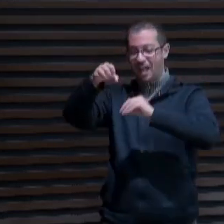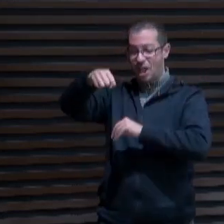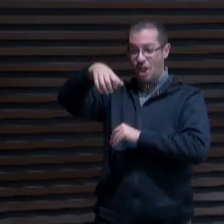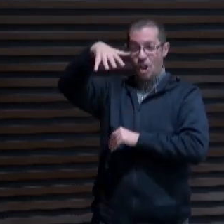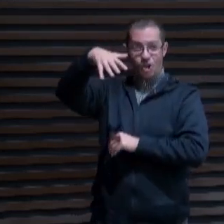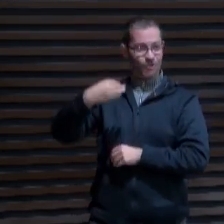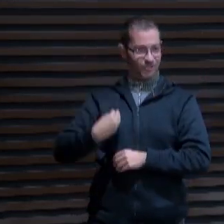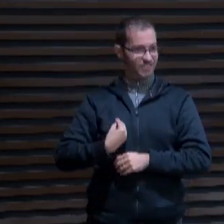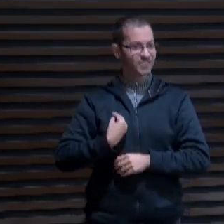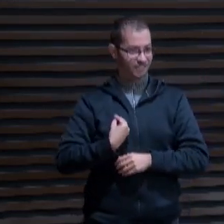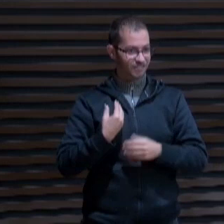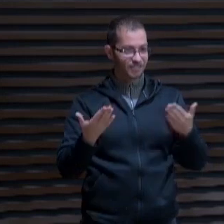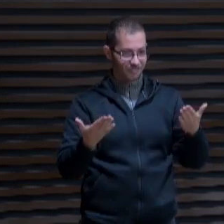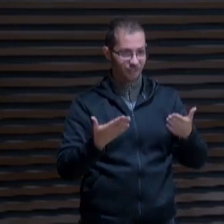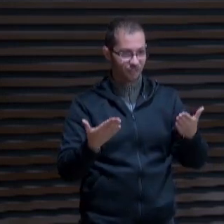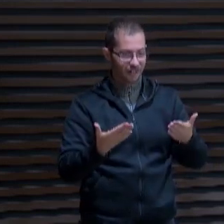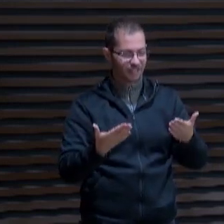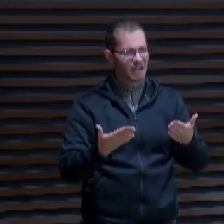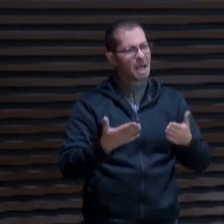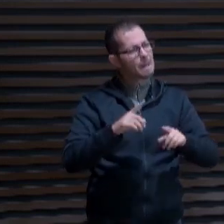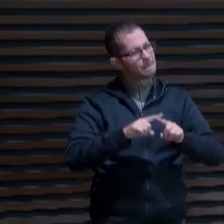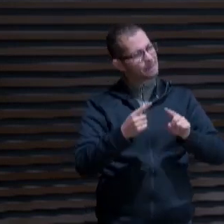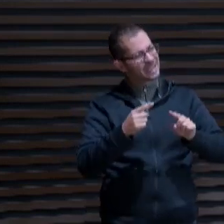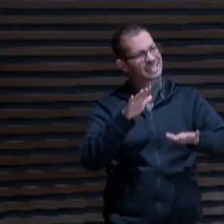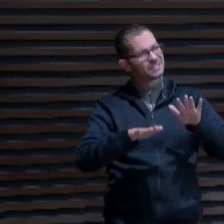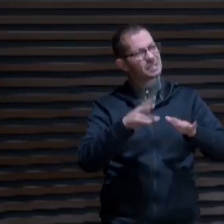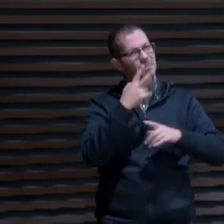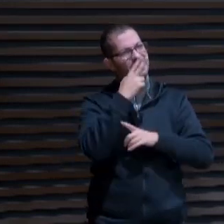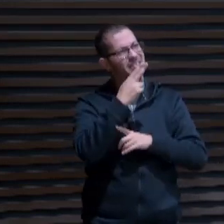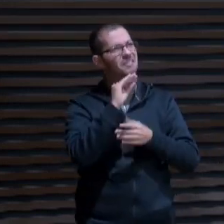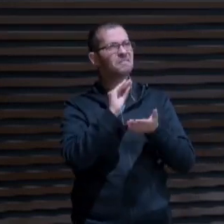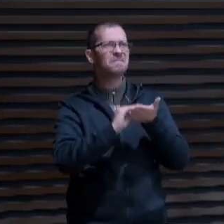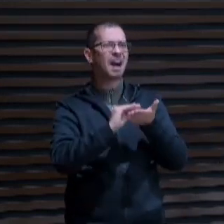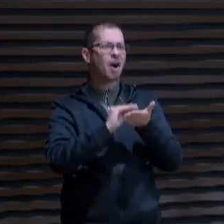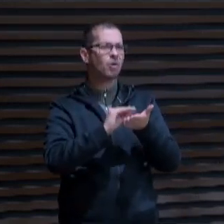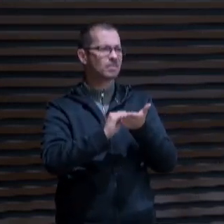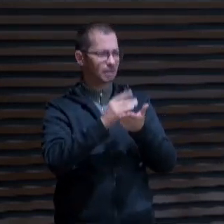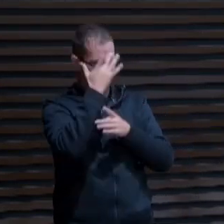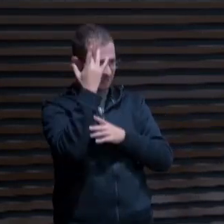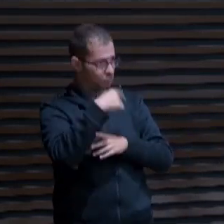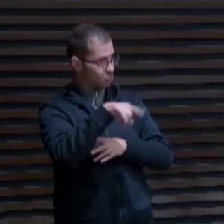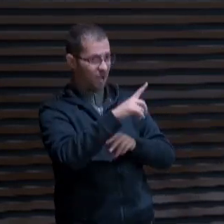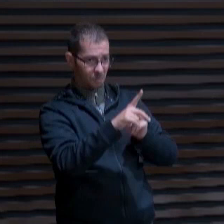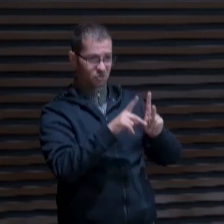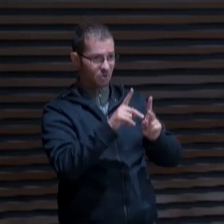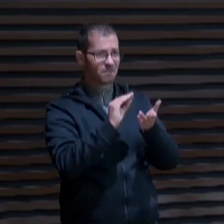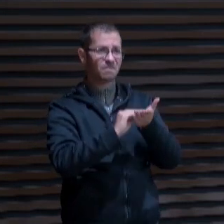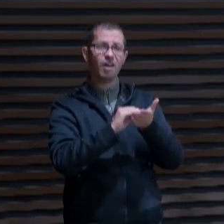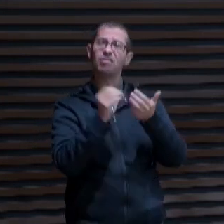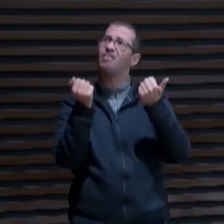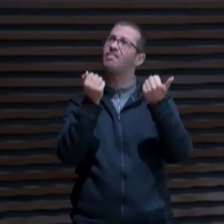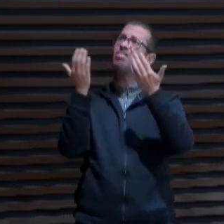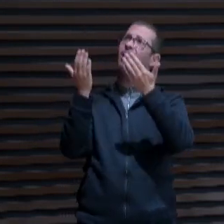Mas parece que em nossos dias há pouca atenção da comunidade evangélica, de uma maneira